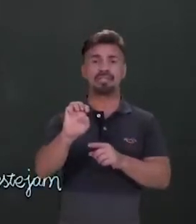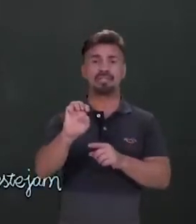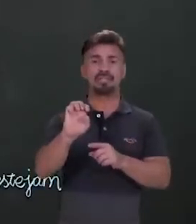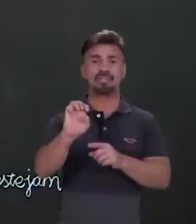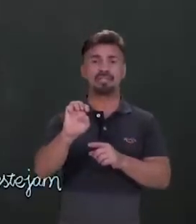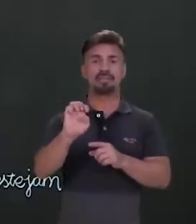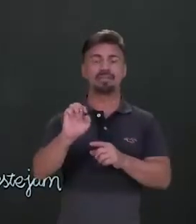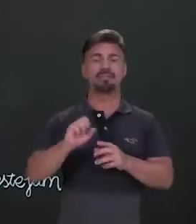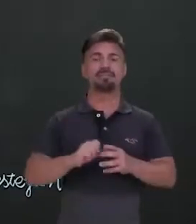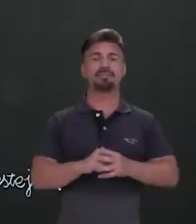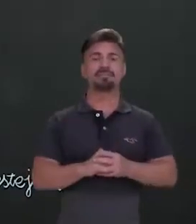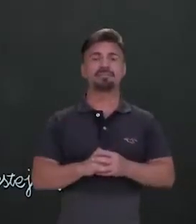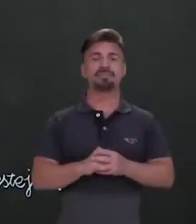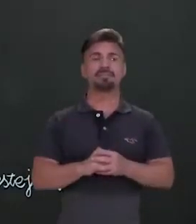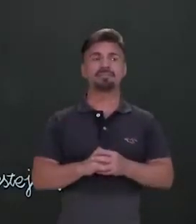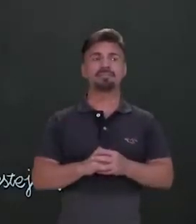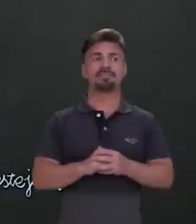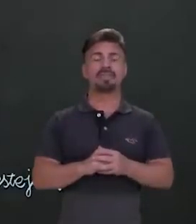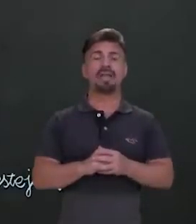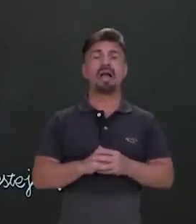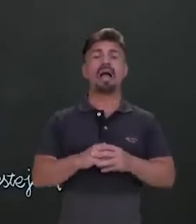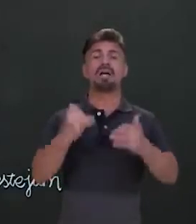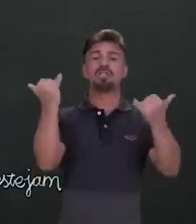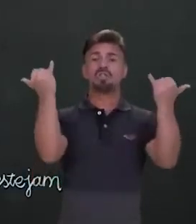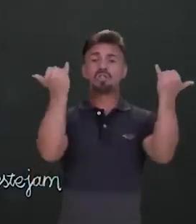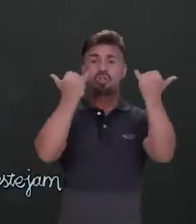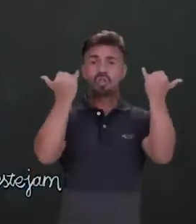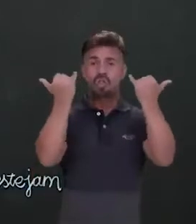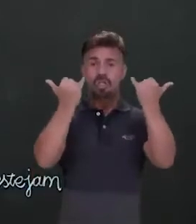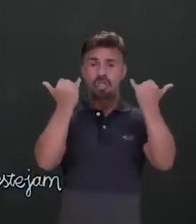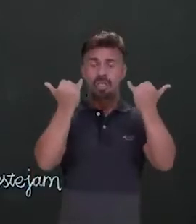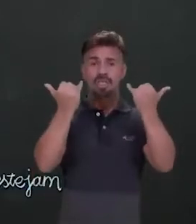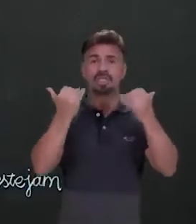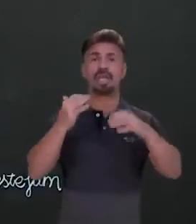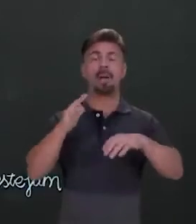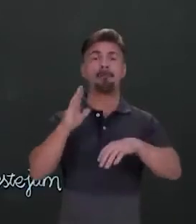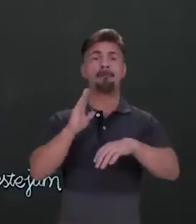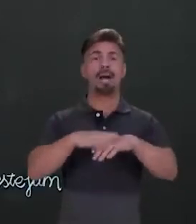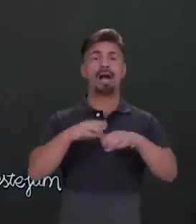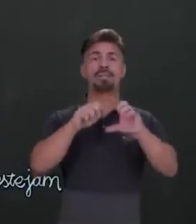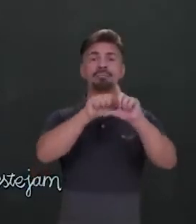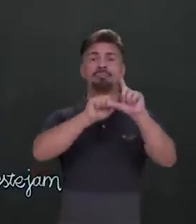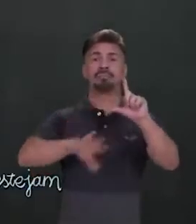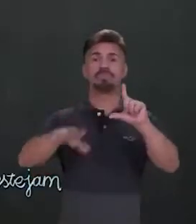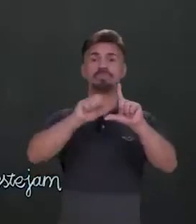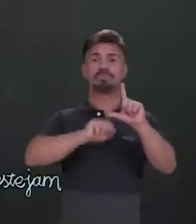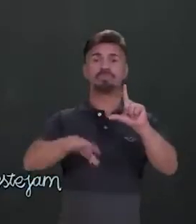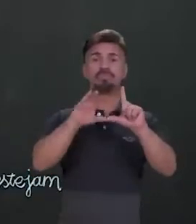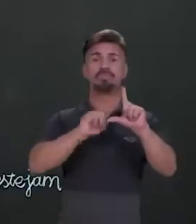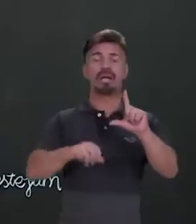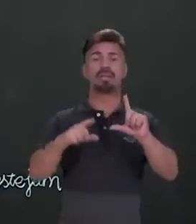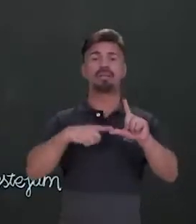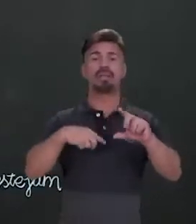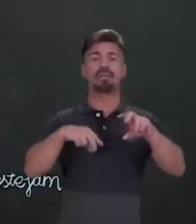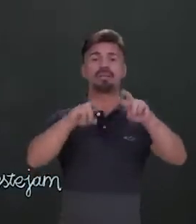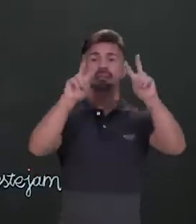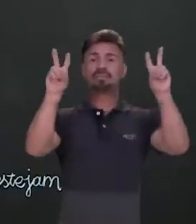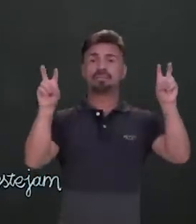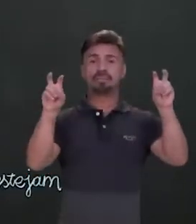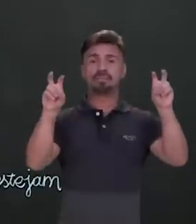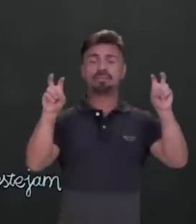ajudo a classificar, hein? As notícias que mais são compartilhadas têm